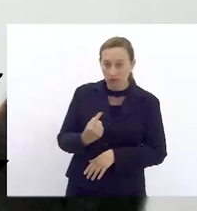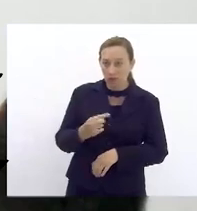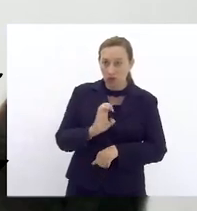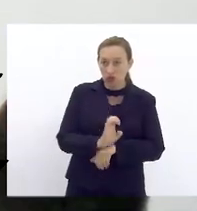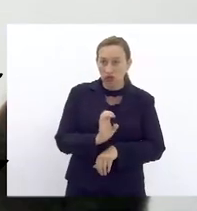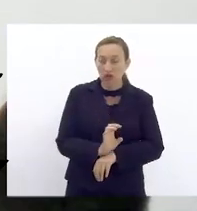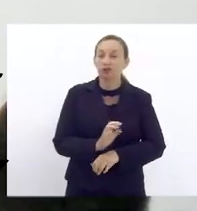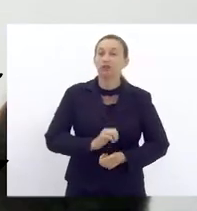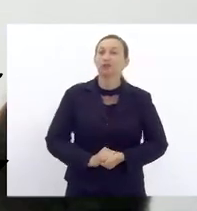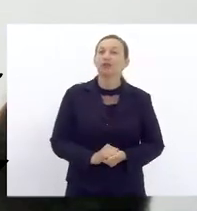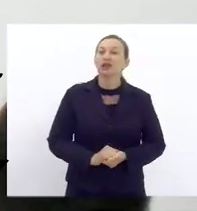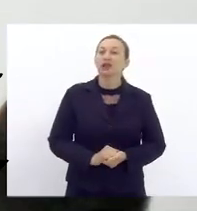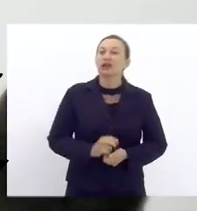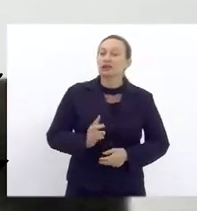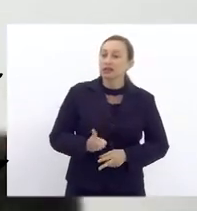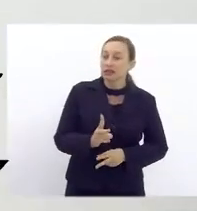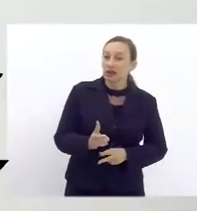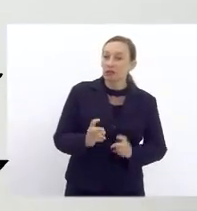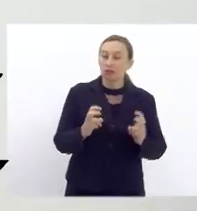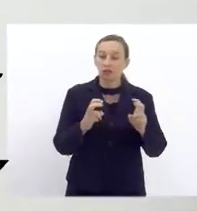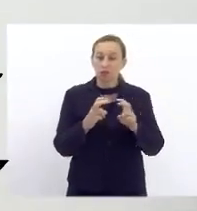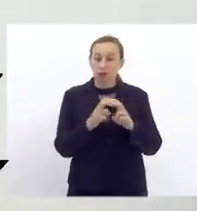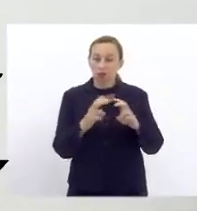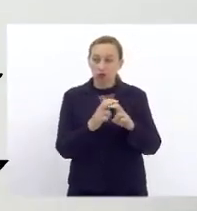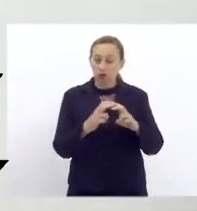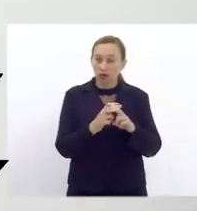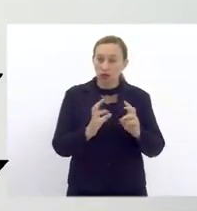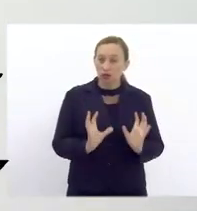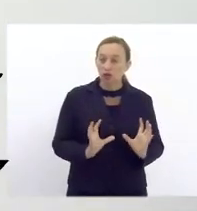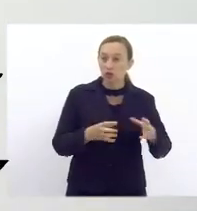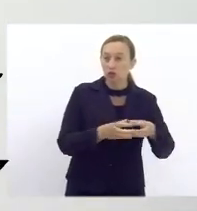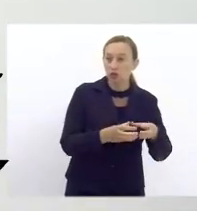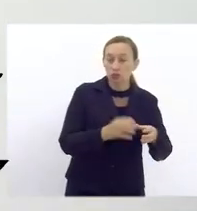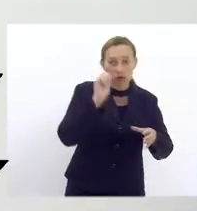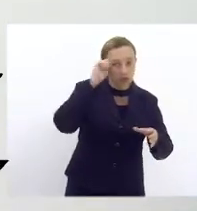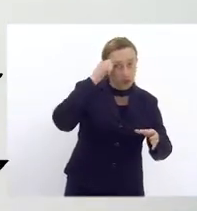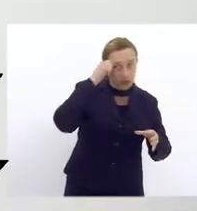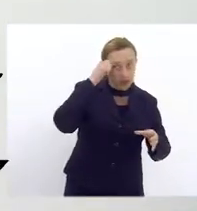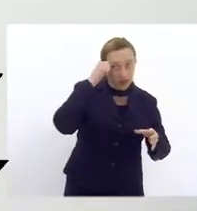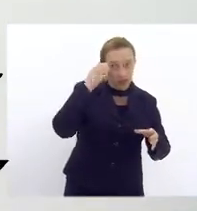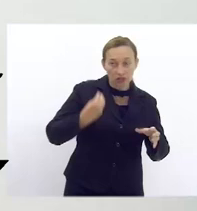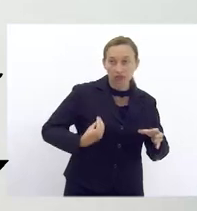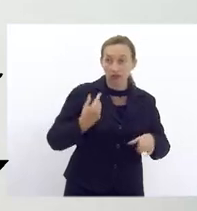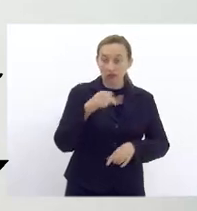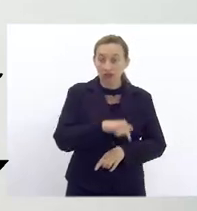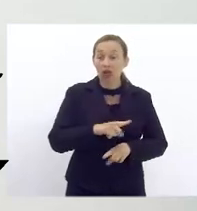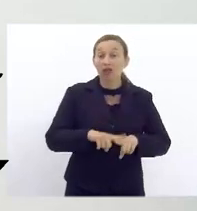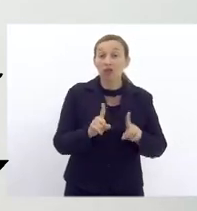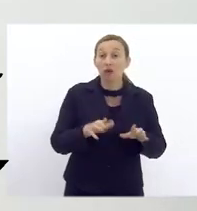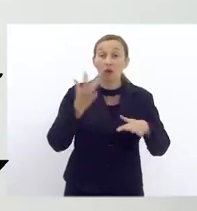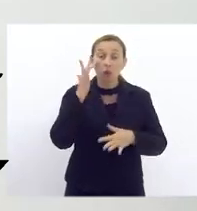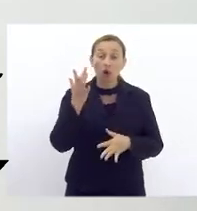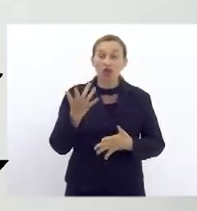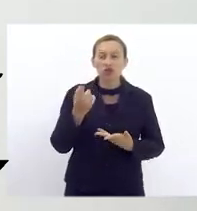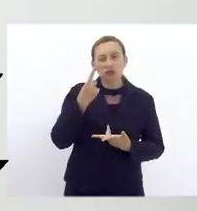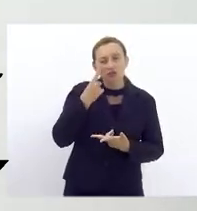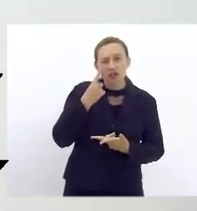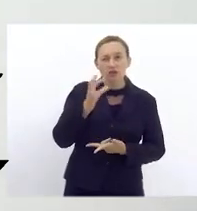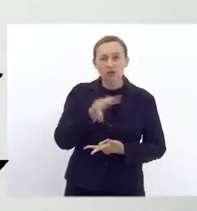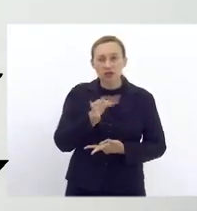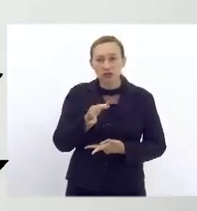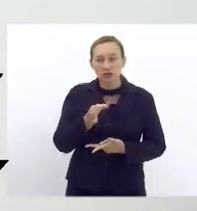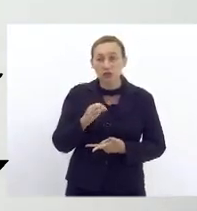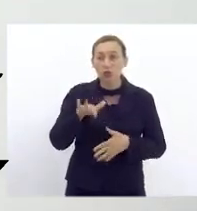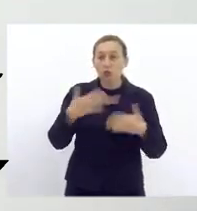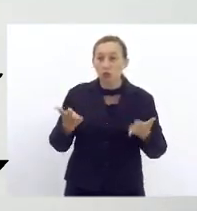estavam sempre em confronto as comunidades pretas e as populações pretas que estavam aqui então acho que a gente precisa rever de fato Quais